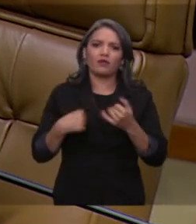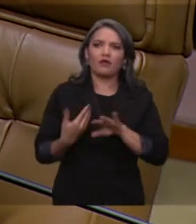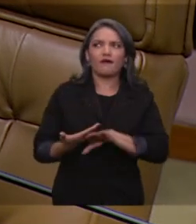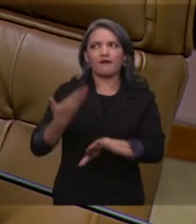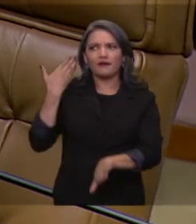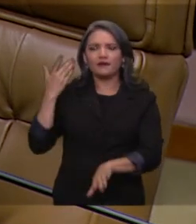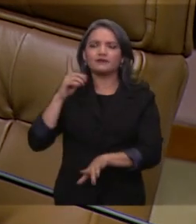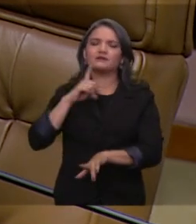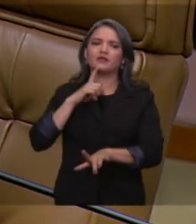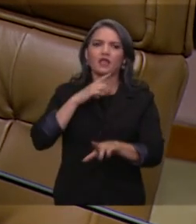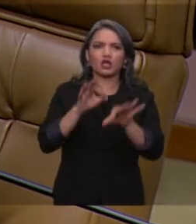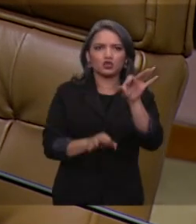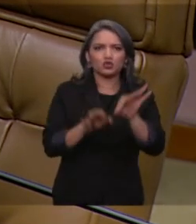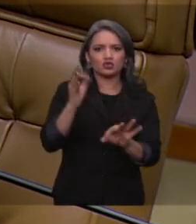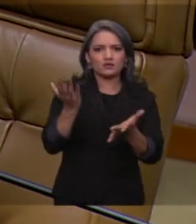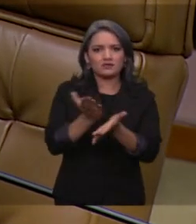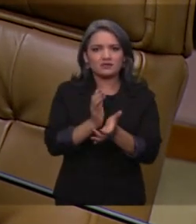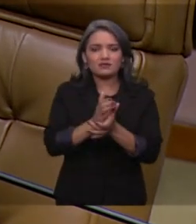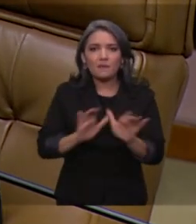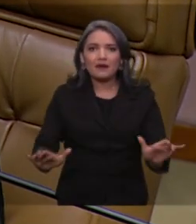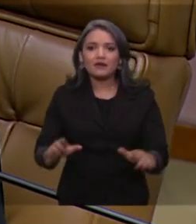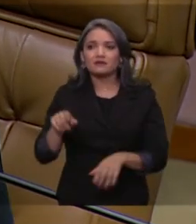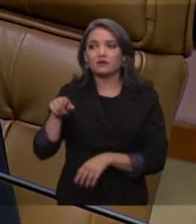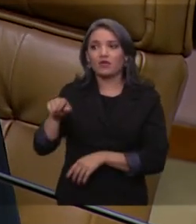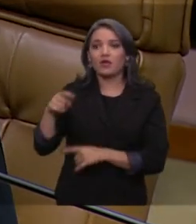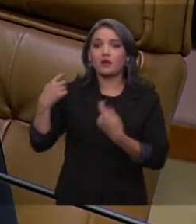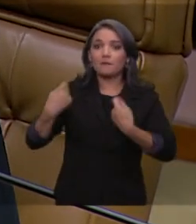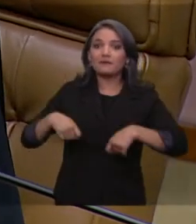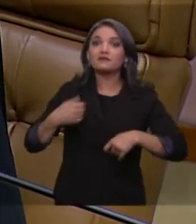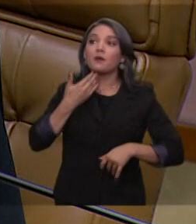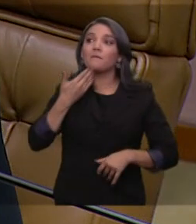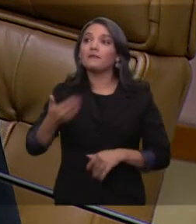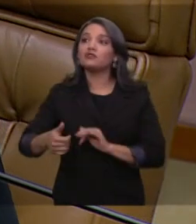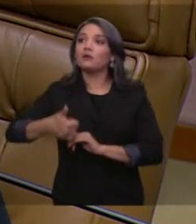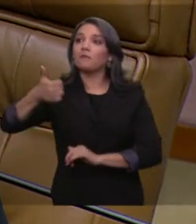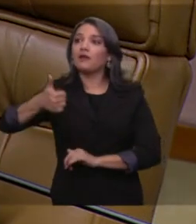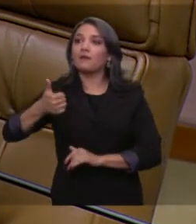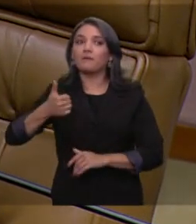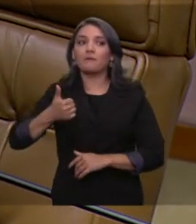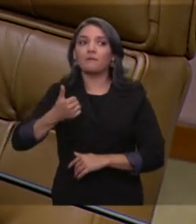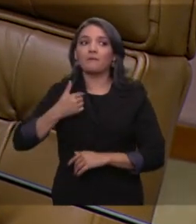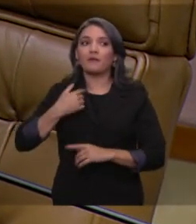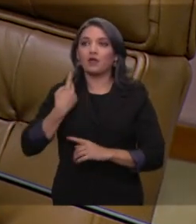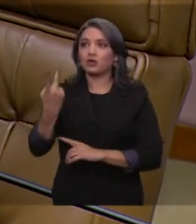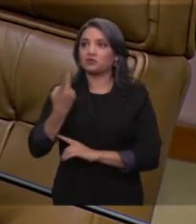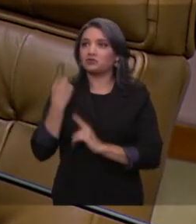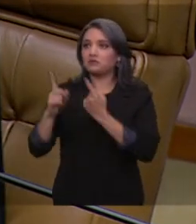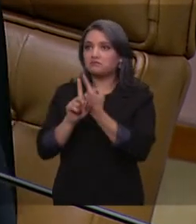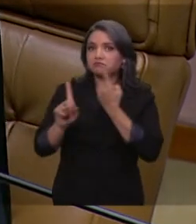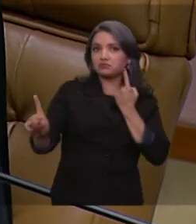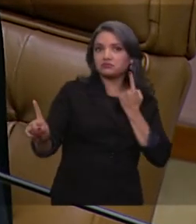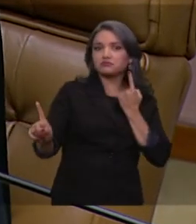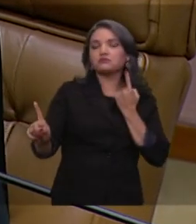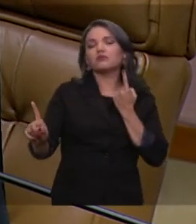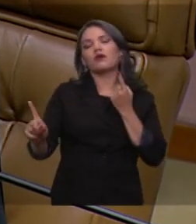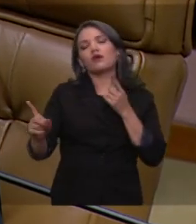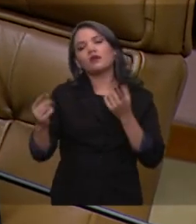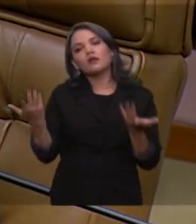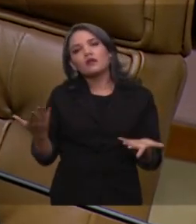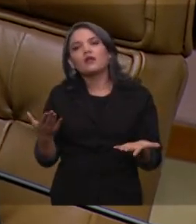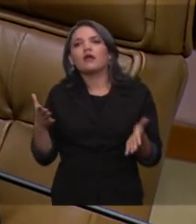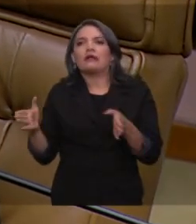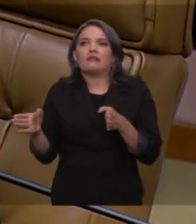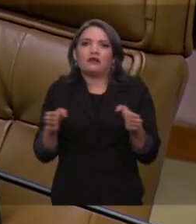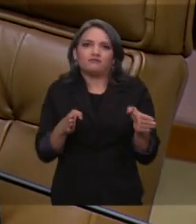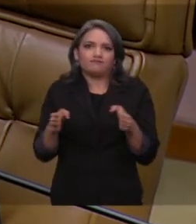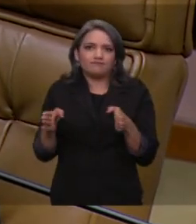separação judicial, a parte deveria requerer separação de corpos e comprovar esse lapso temporal. Afirma